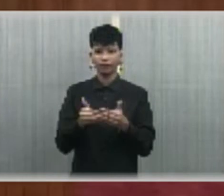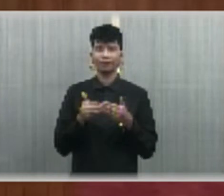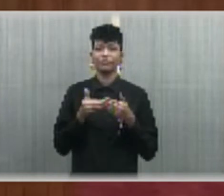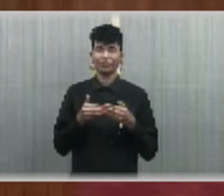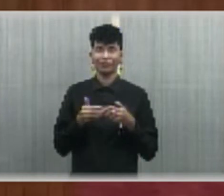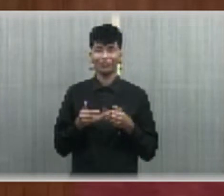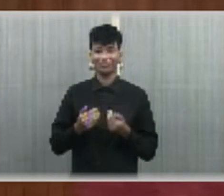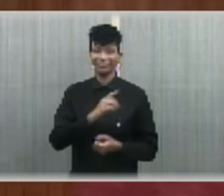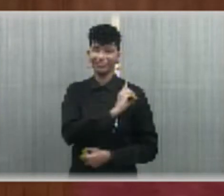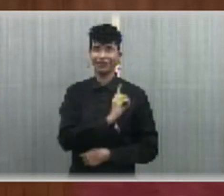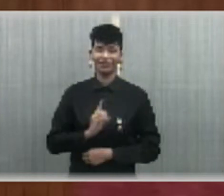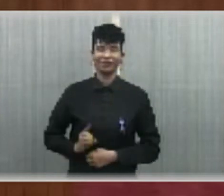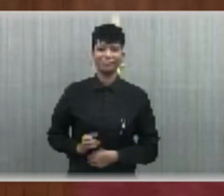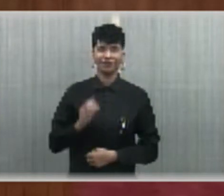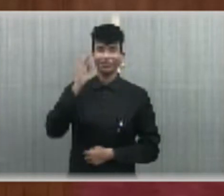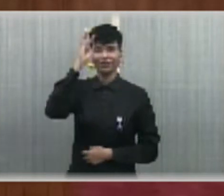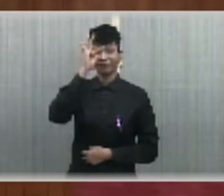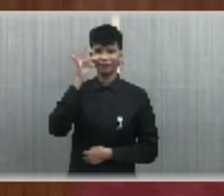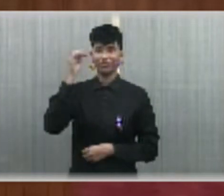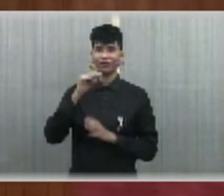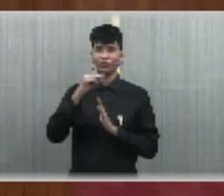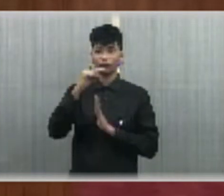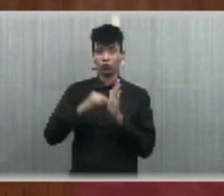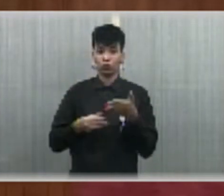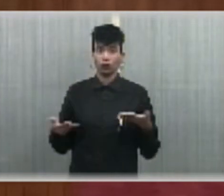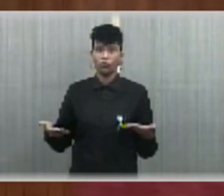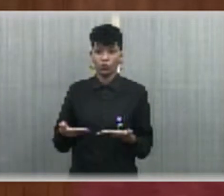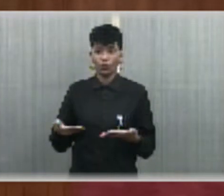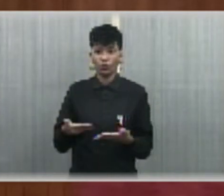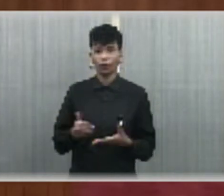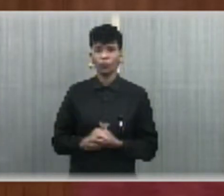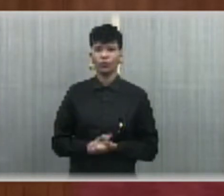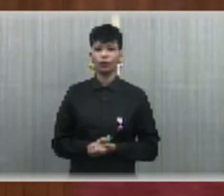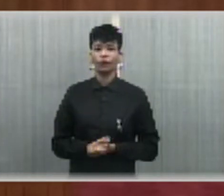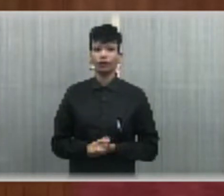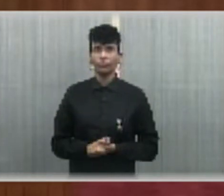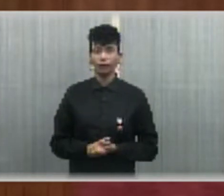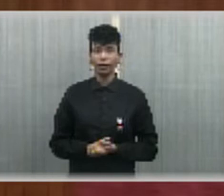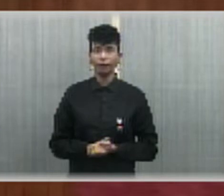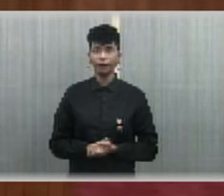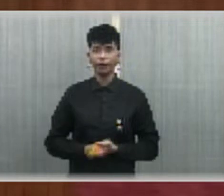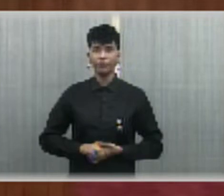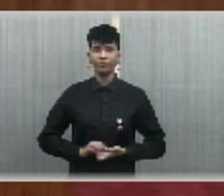deputada Tereza Brito para a leitura do expediente.